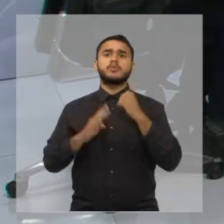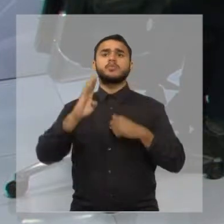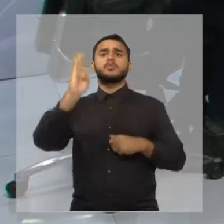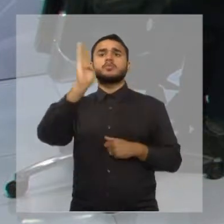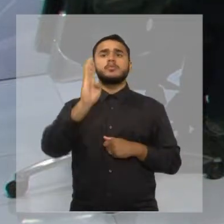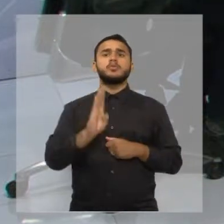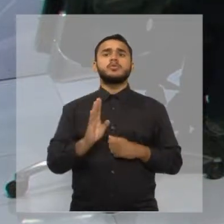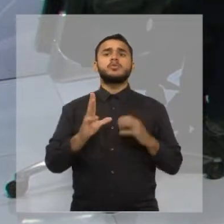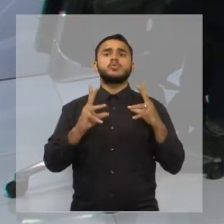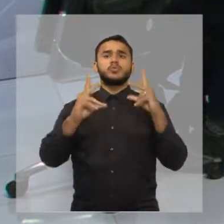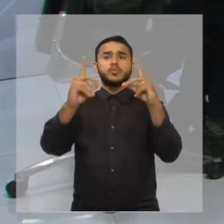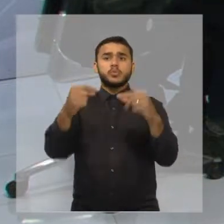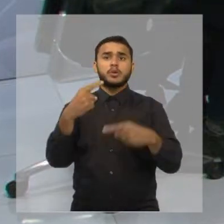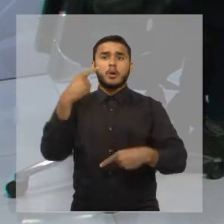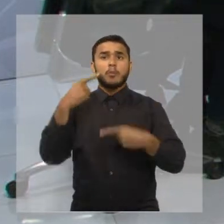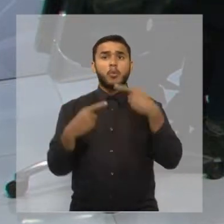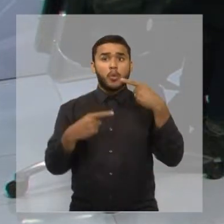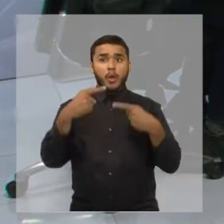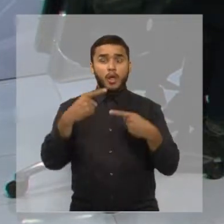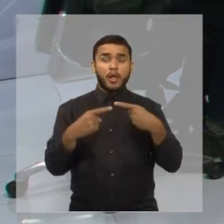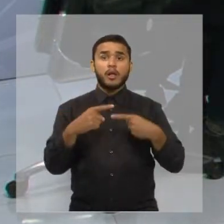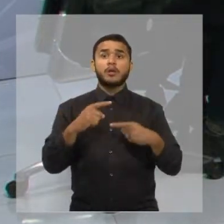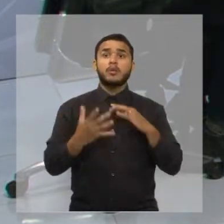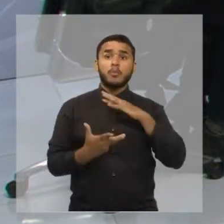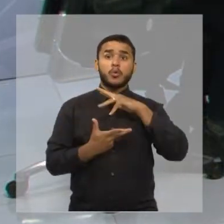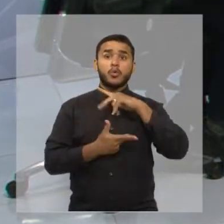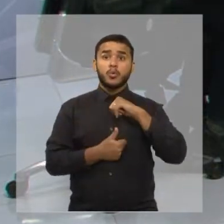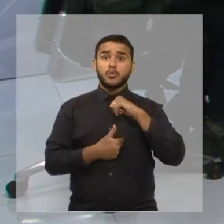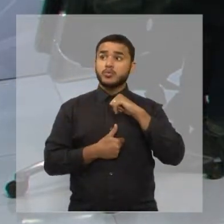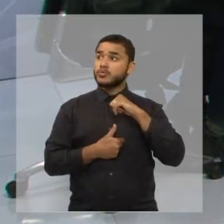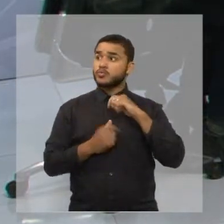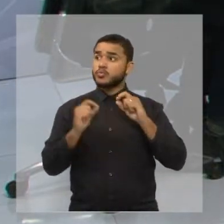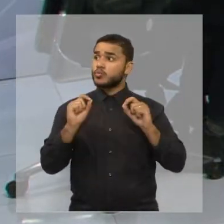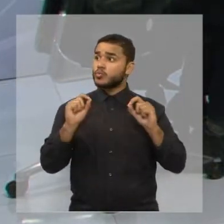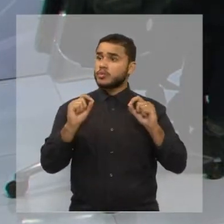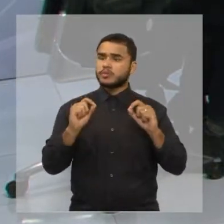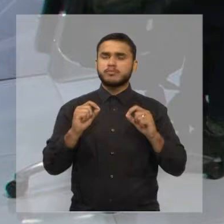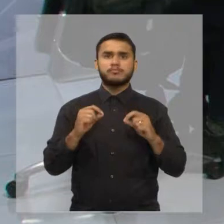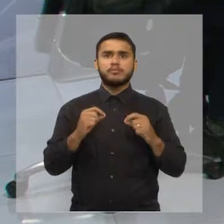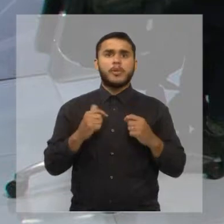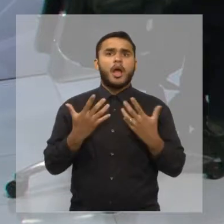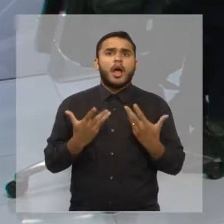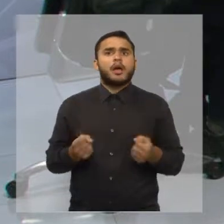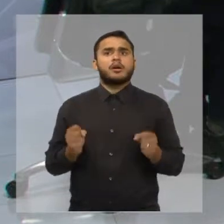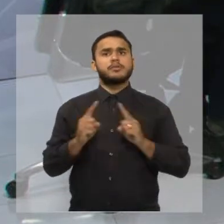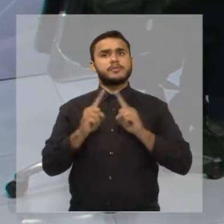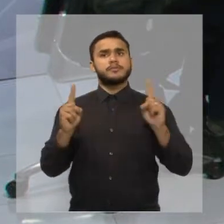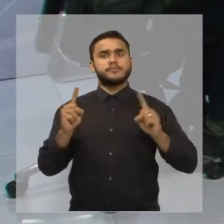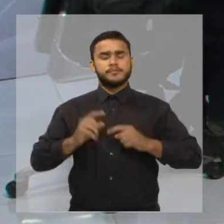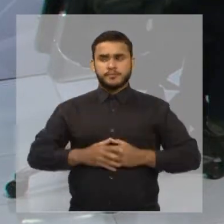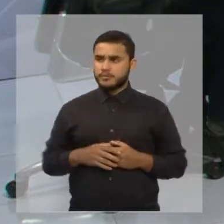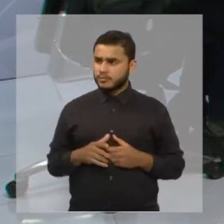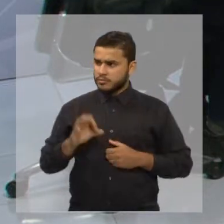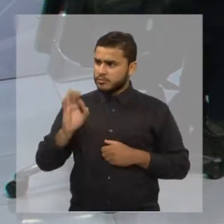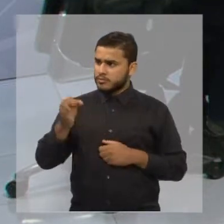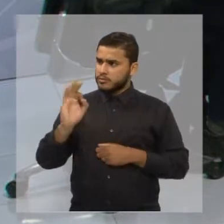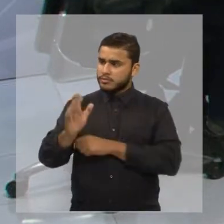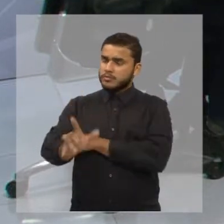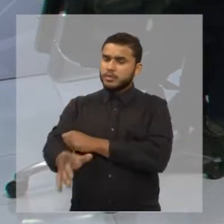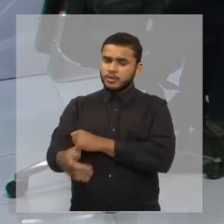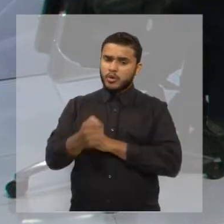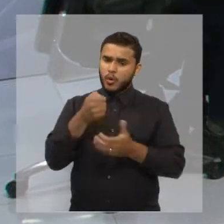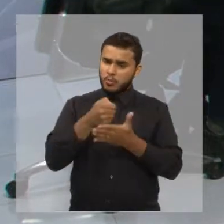brasileira e no mundo se possa aceitar. É nessa perspectiva. Essa legitimidade não lhe impõe os deveres constitucionais,